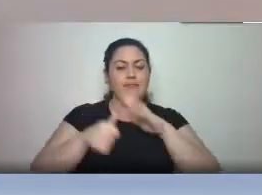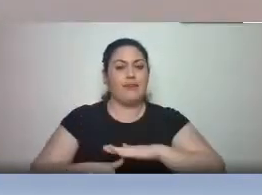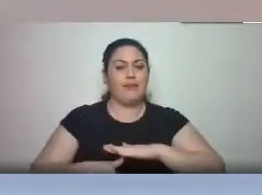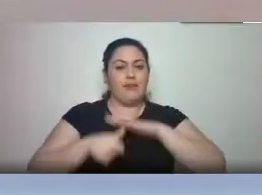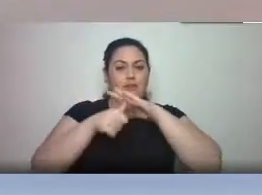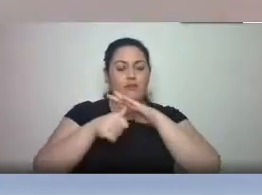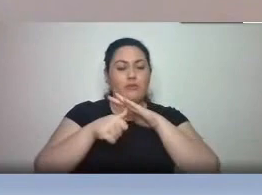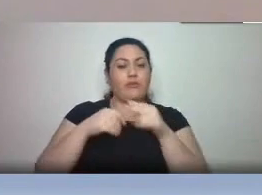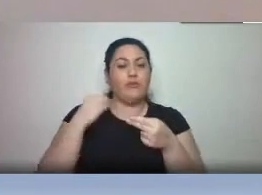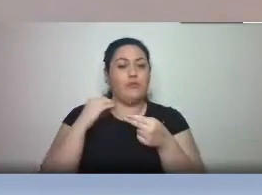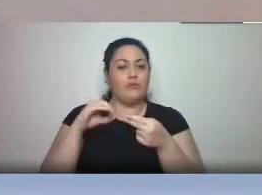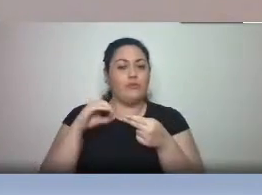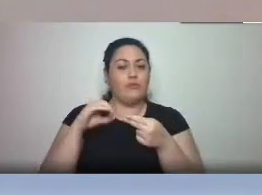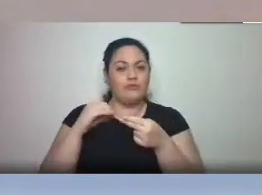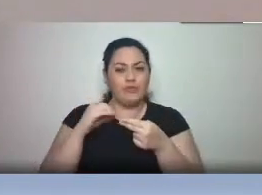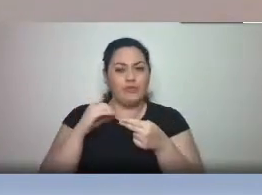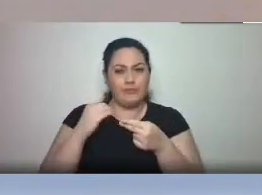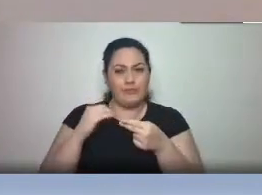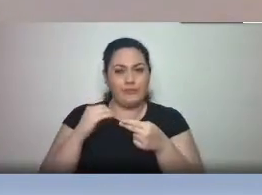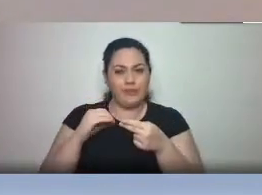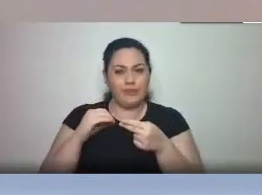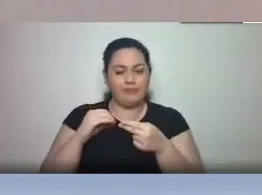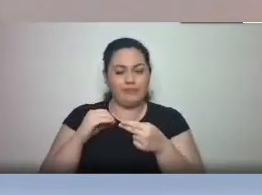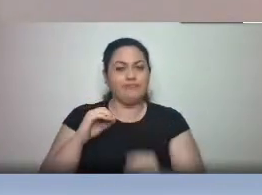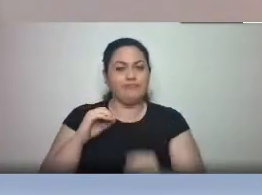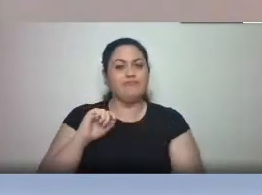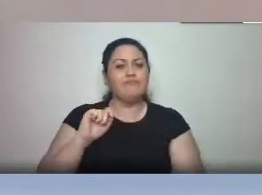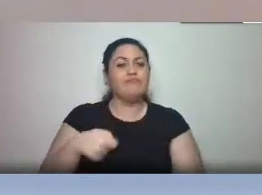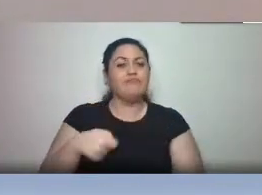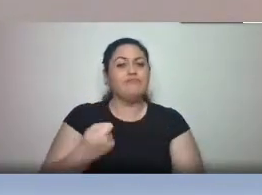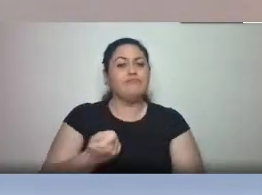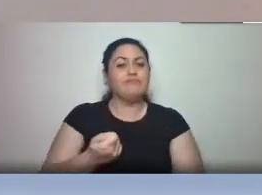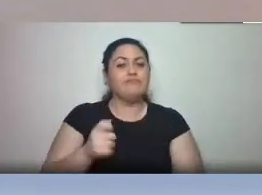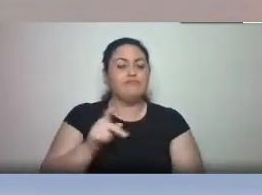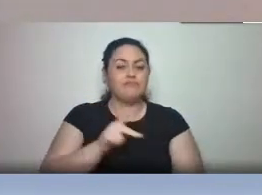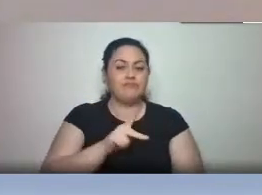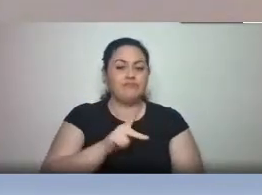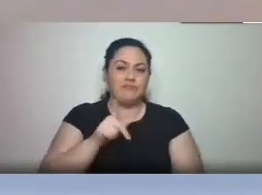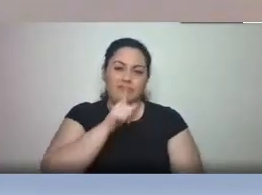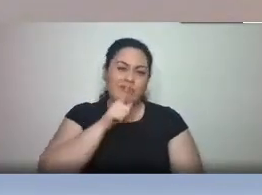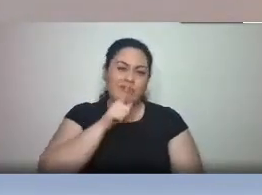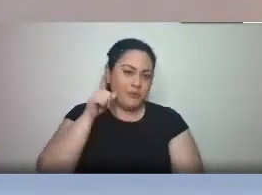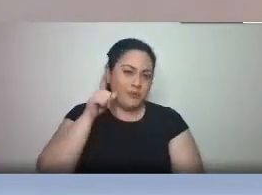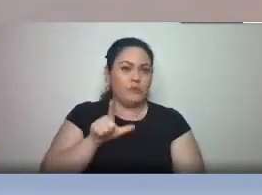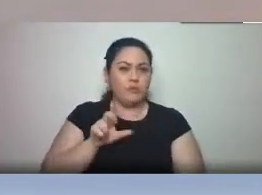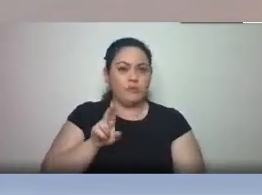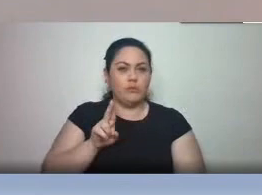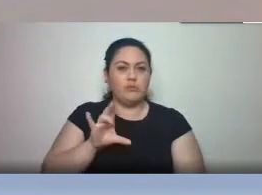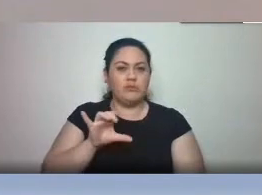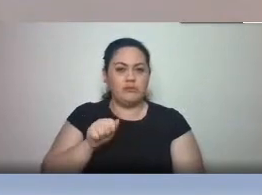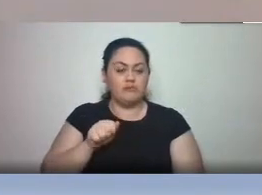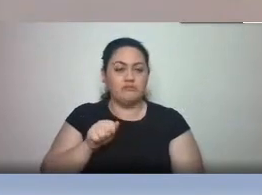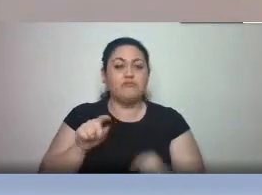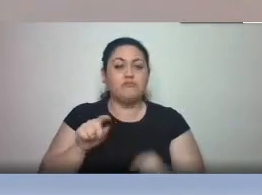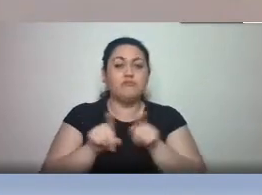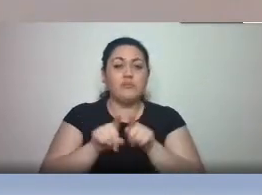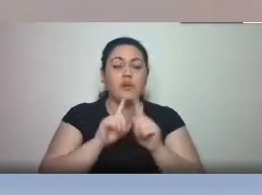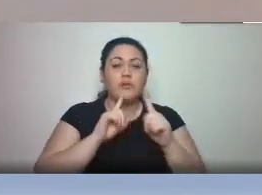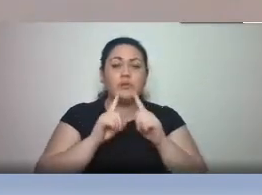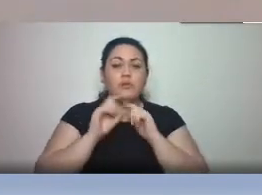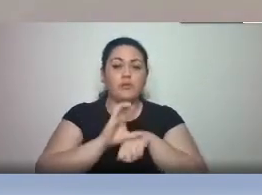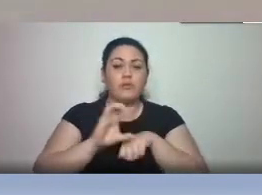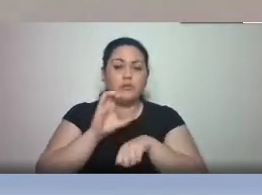de Ciências da Saúde de Porto Alegre, professora Lúcia Campos Pelanda, e também a coordenadora do curso de Psicologia da